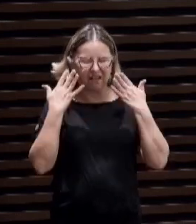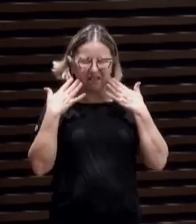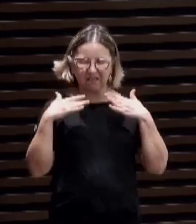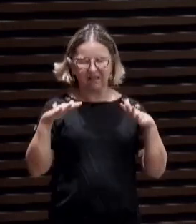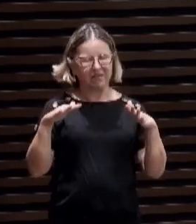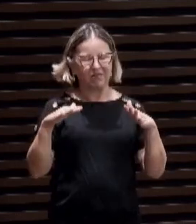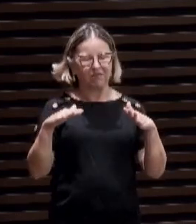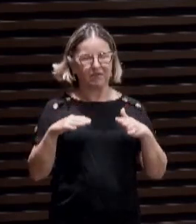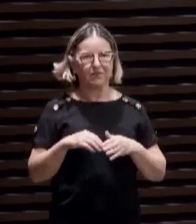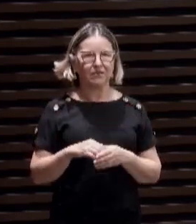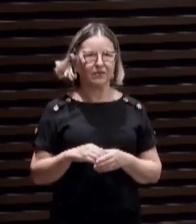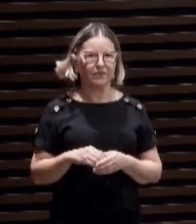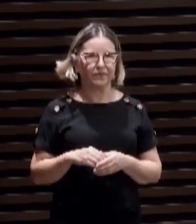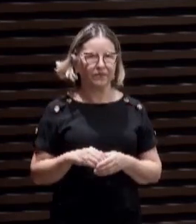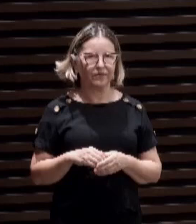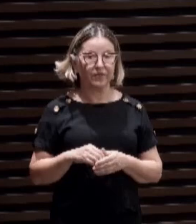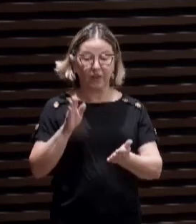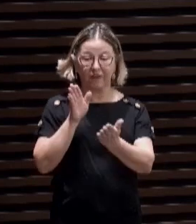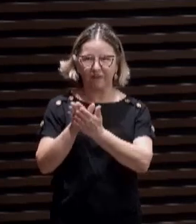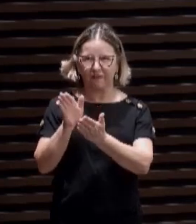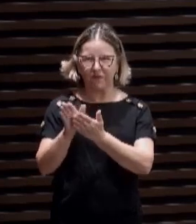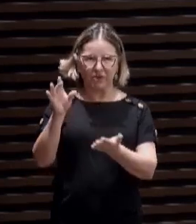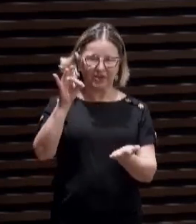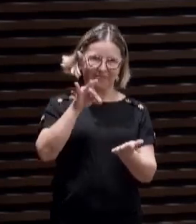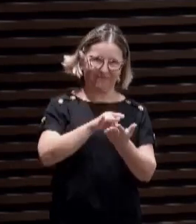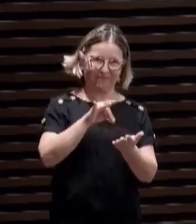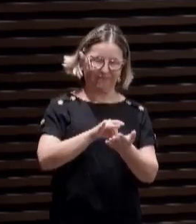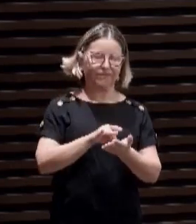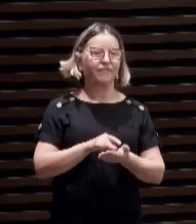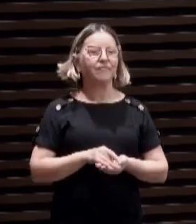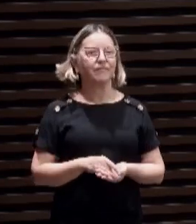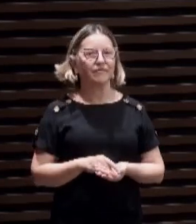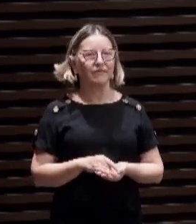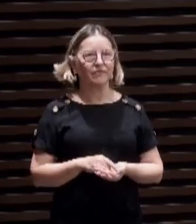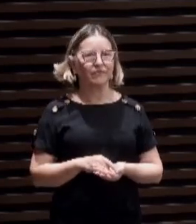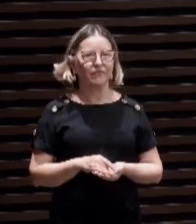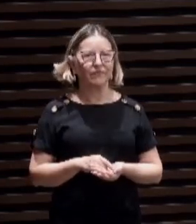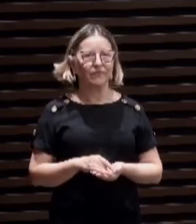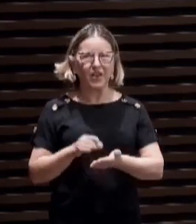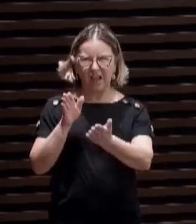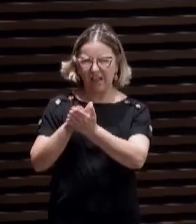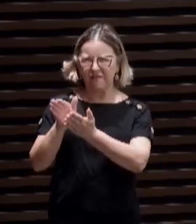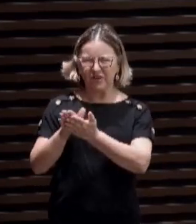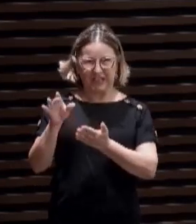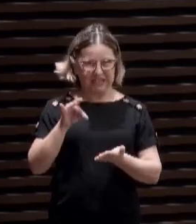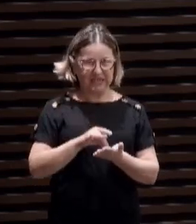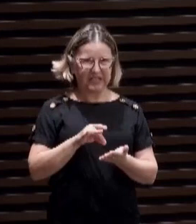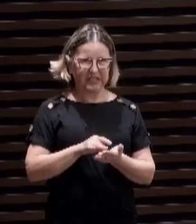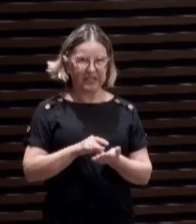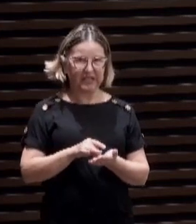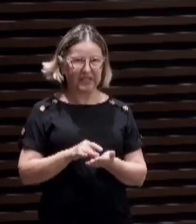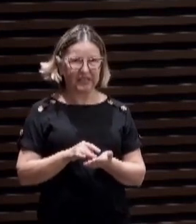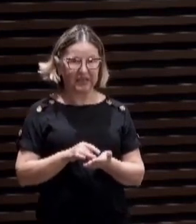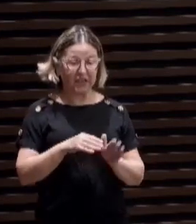ultimamente, é a fuga da realidade. A fuga da realidade, para mim, é uma consequência de